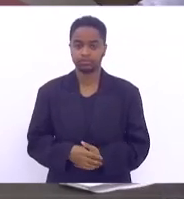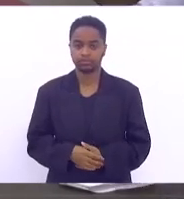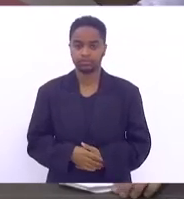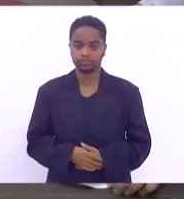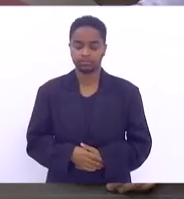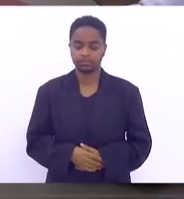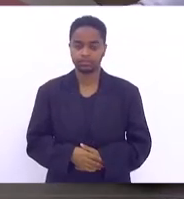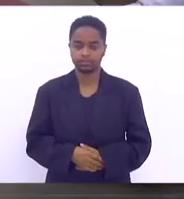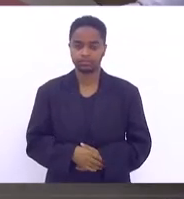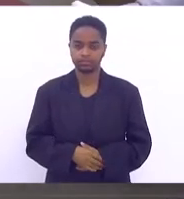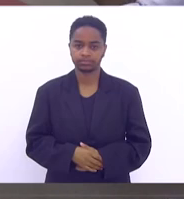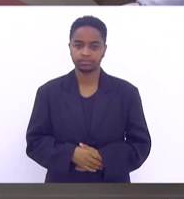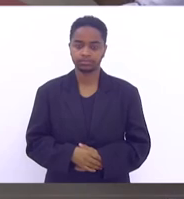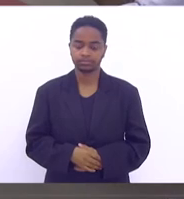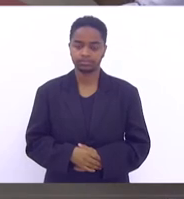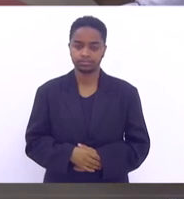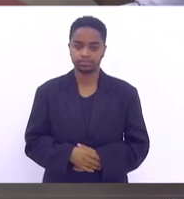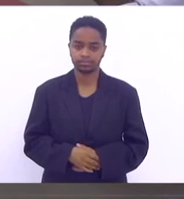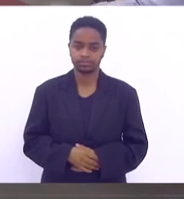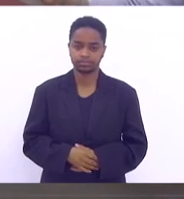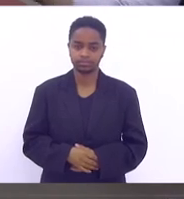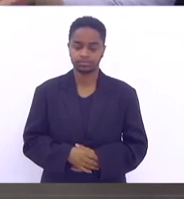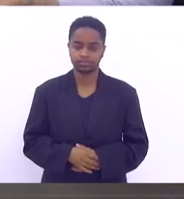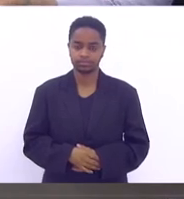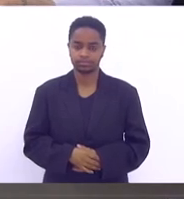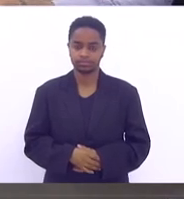Carlinhos, deputado Luiz Paulo, deputada Célia.